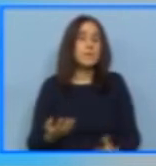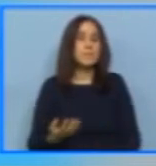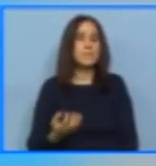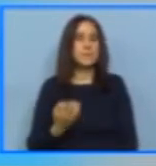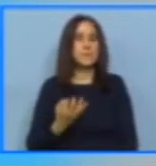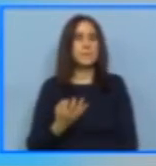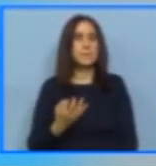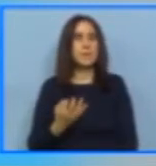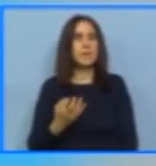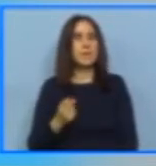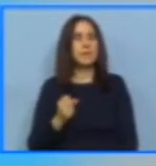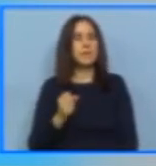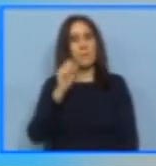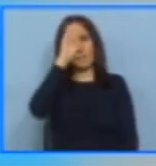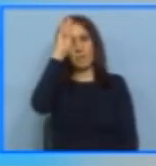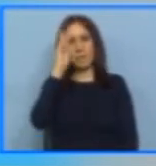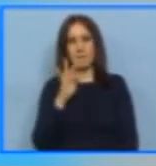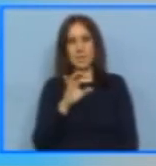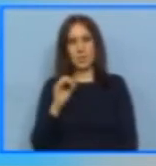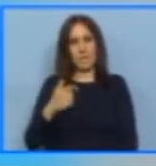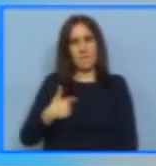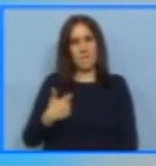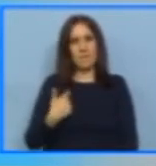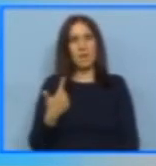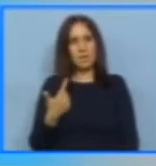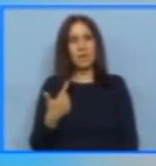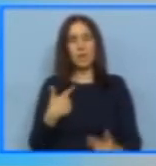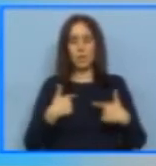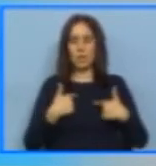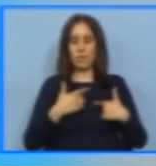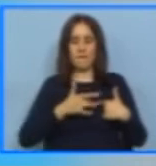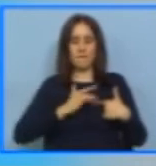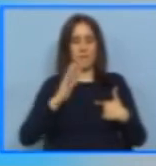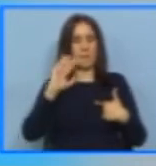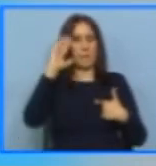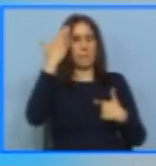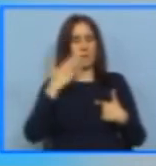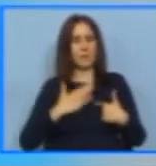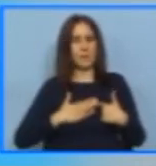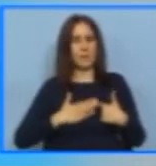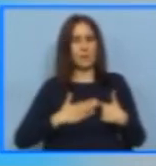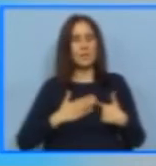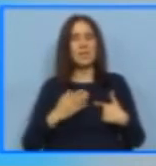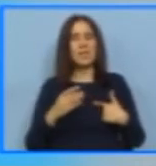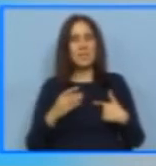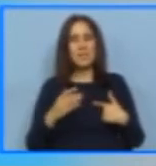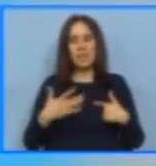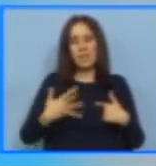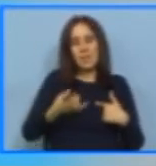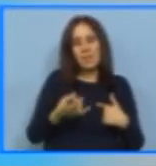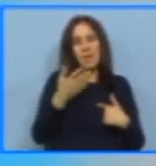que é também um mote do próprio Papa Francisco, que é eu sou amado primeiro, e a